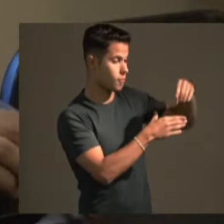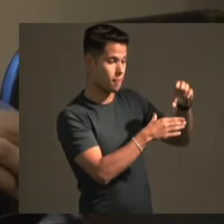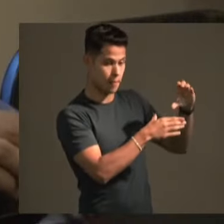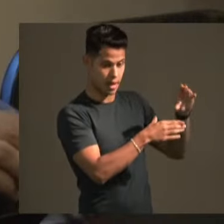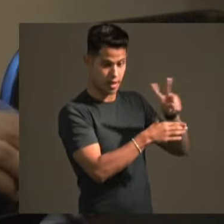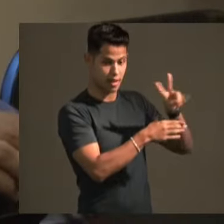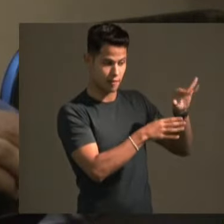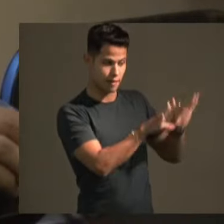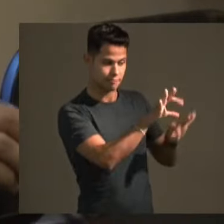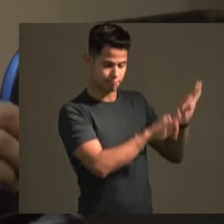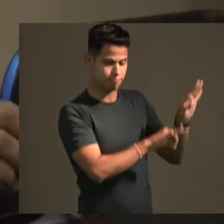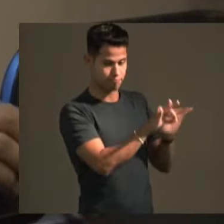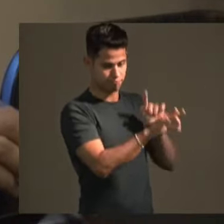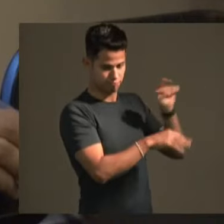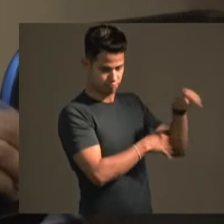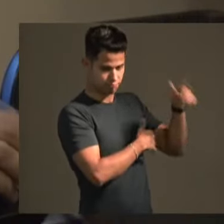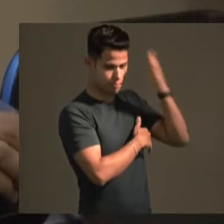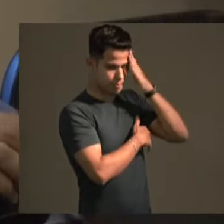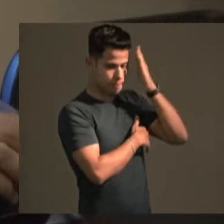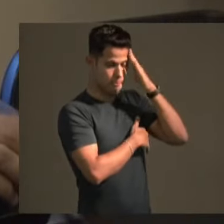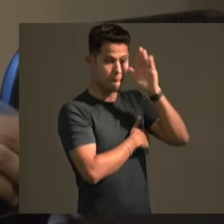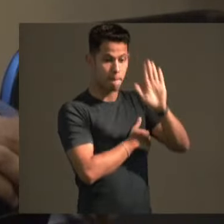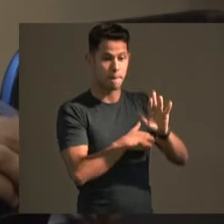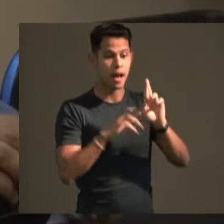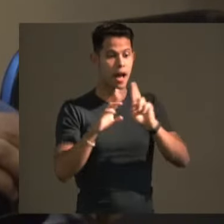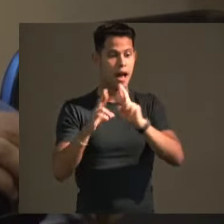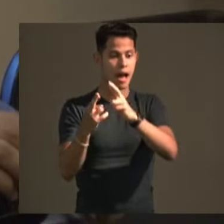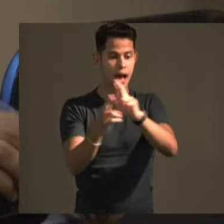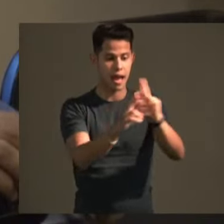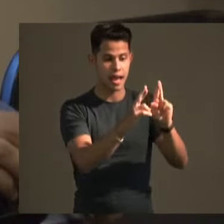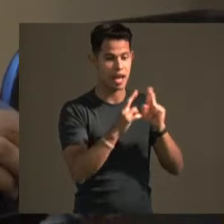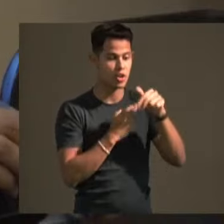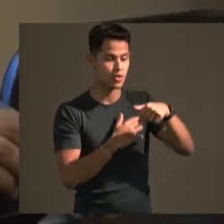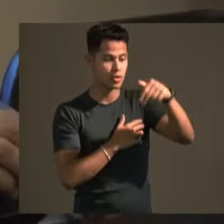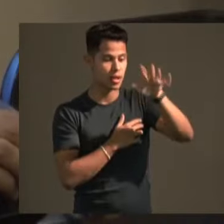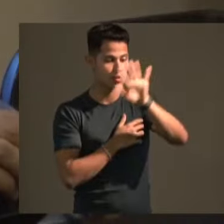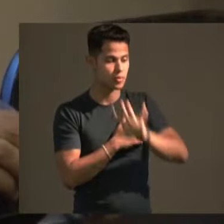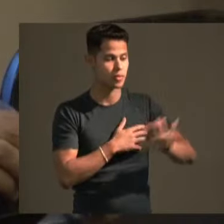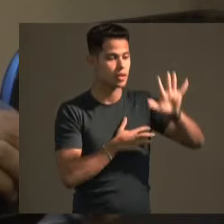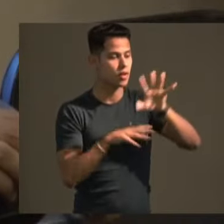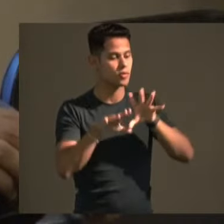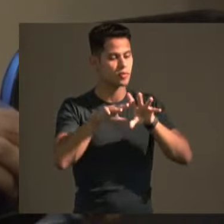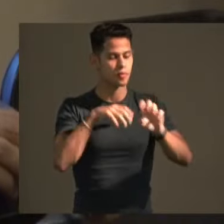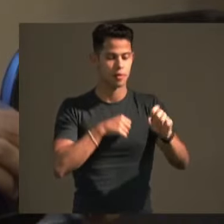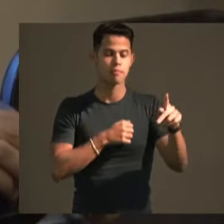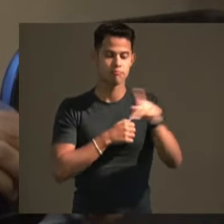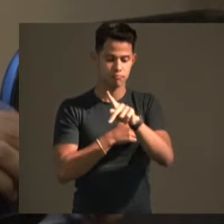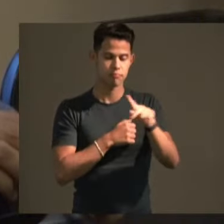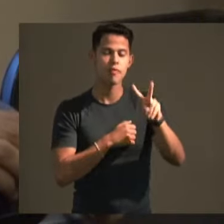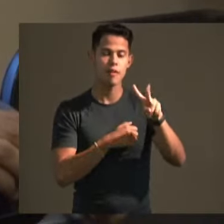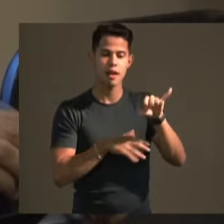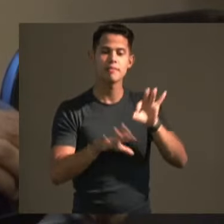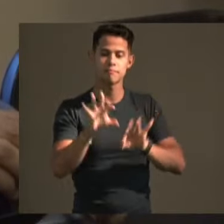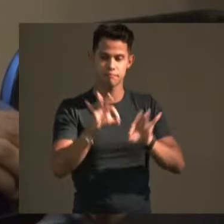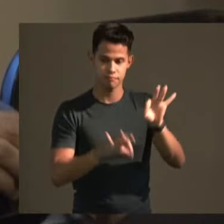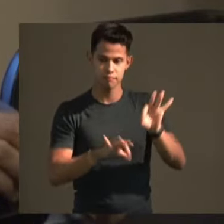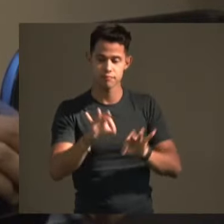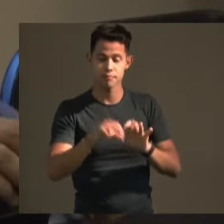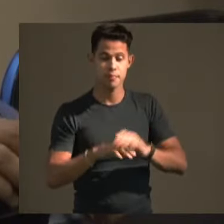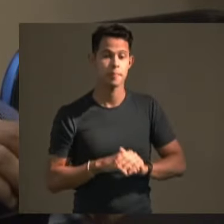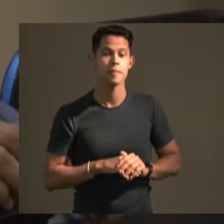ser feito, né, pela Rede Nacional de Formação de Professores, o RENAFOR.